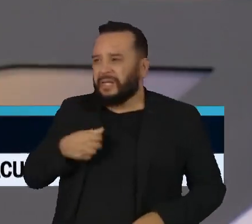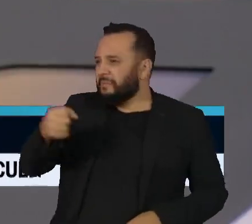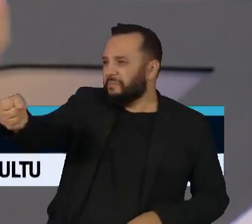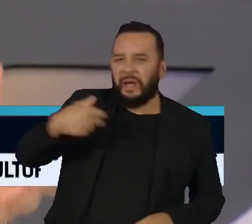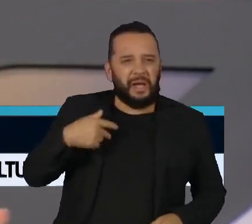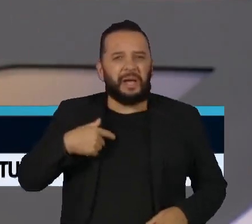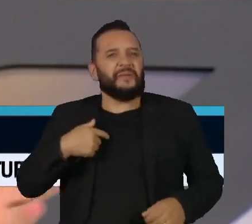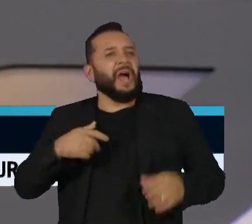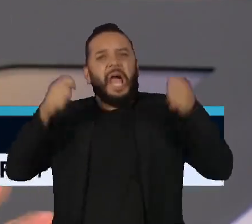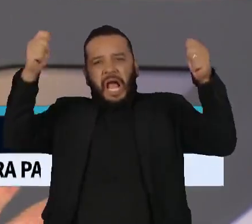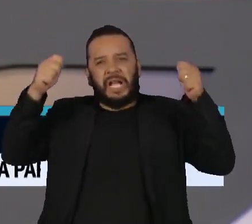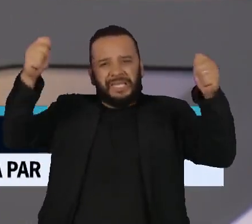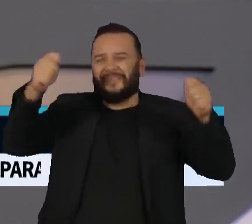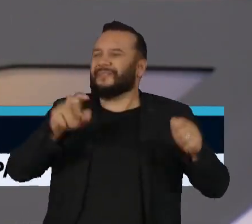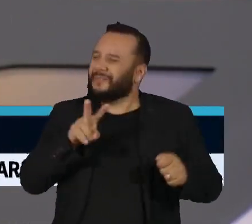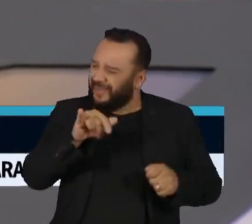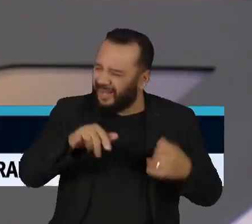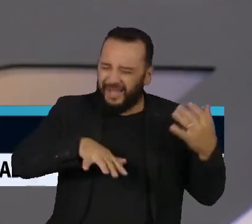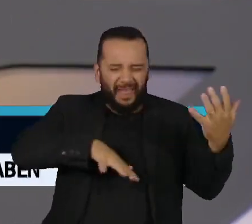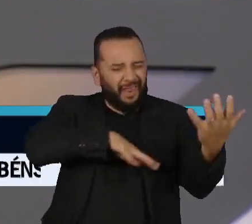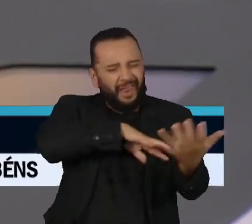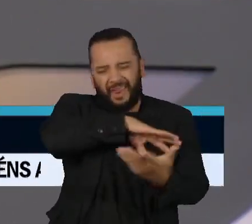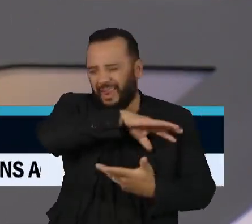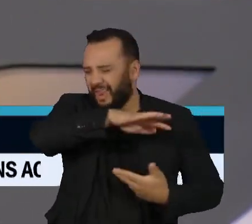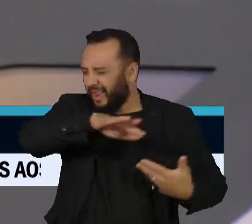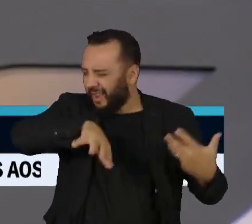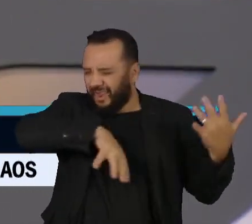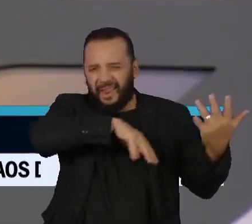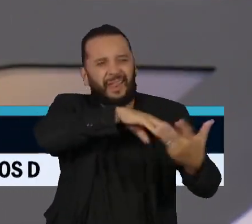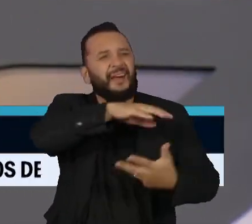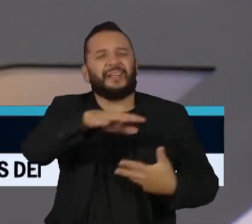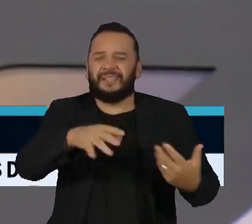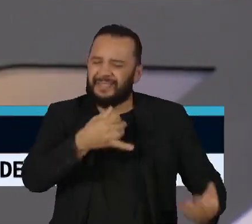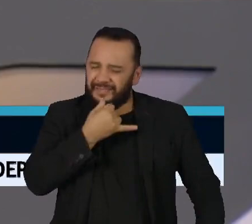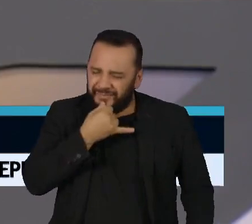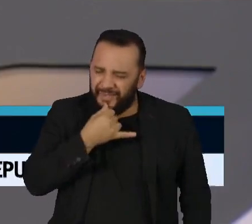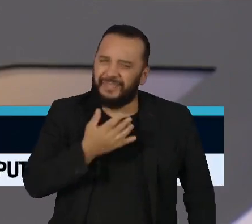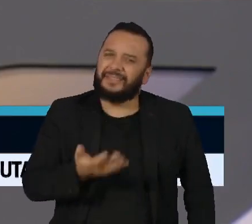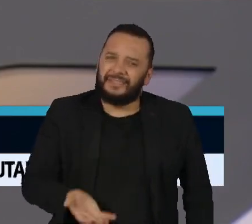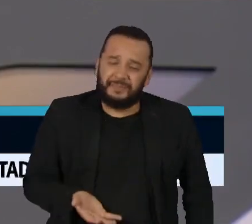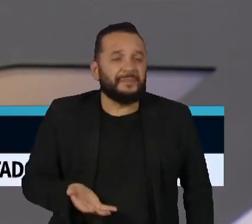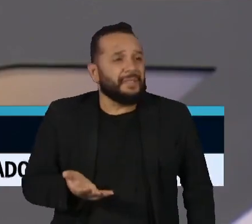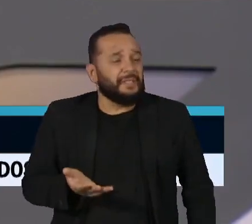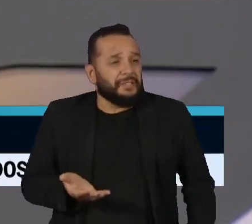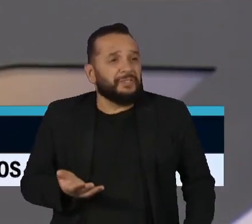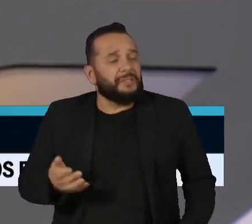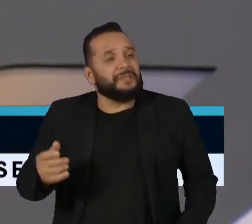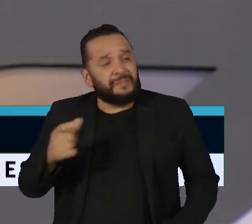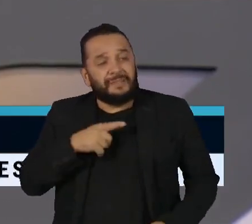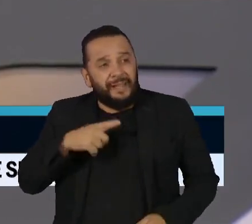carta vai fazer um um fuzuela ali é E vai gerar barulho infelizmente para as agendas estratégicas que voltaram a ser discutidas